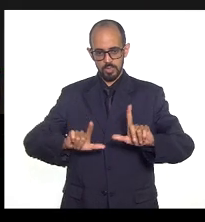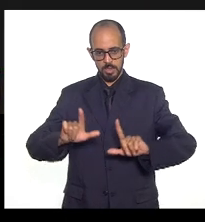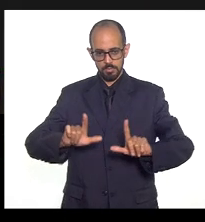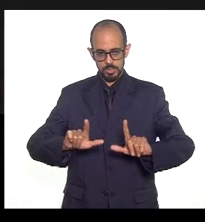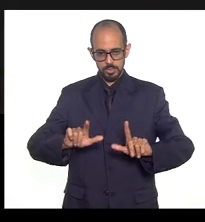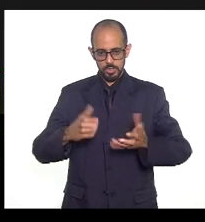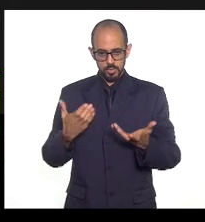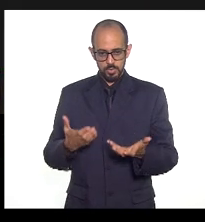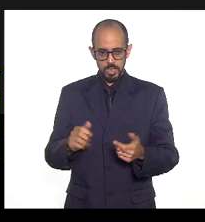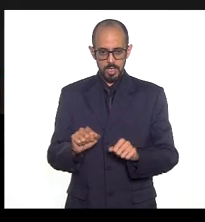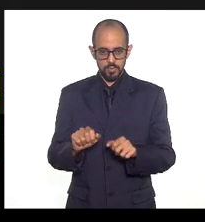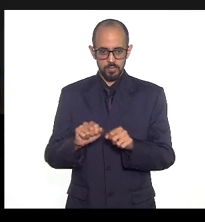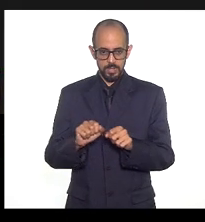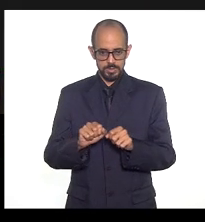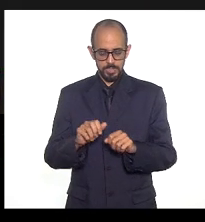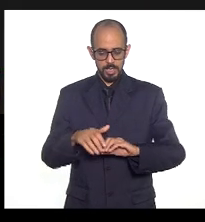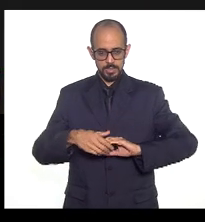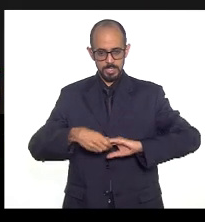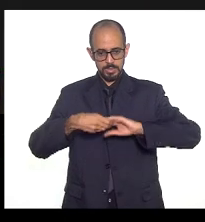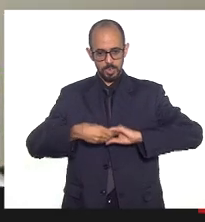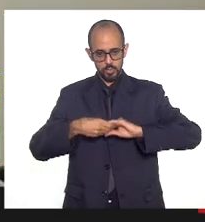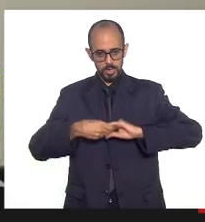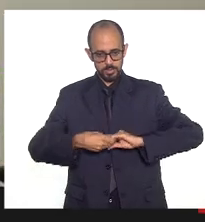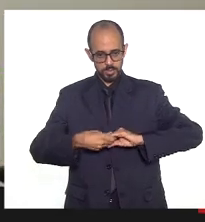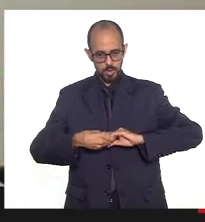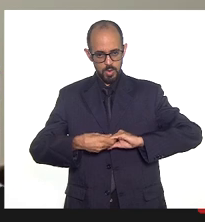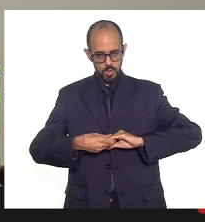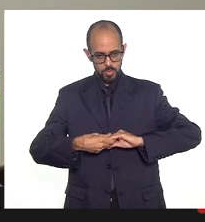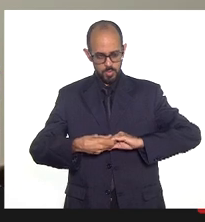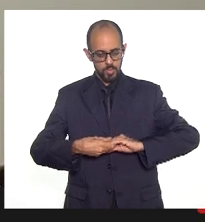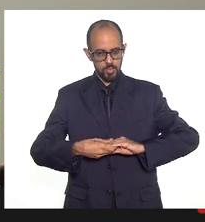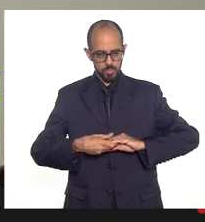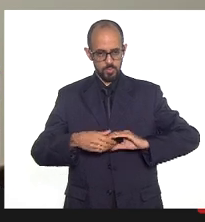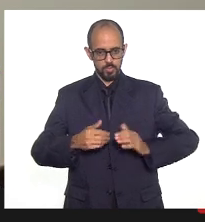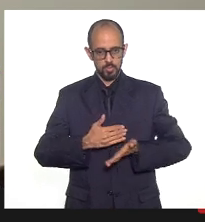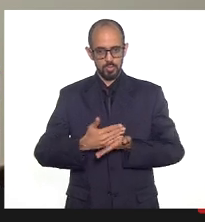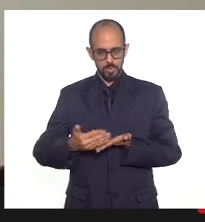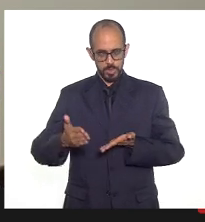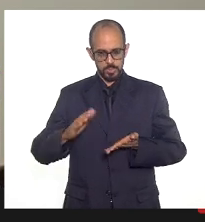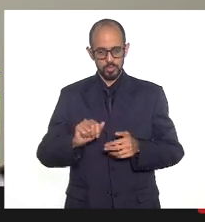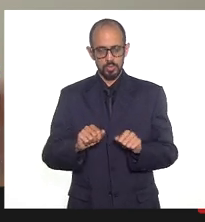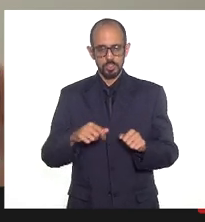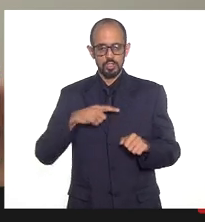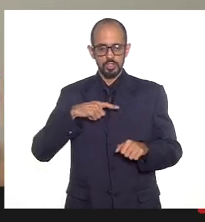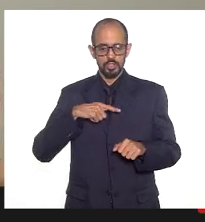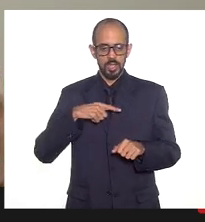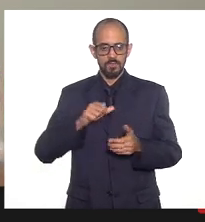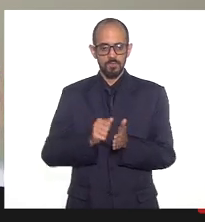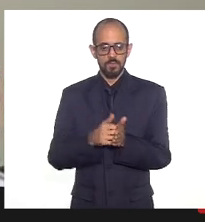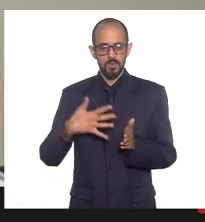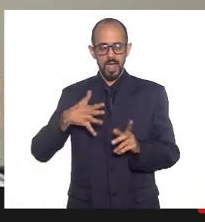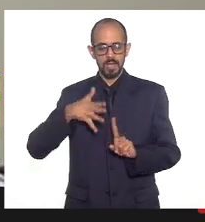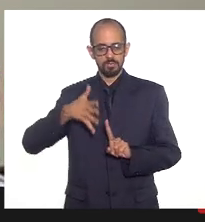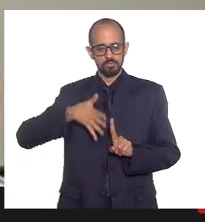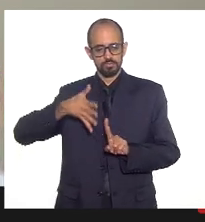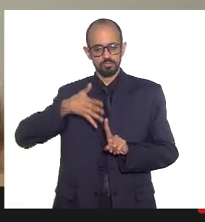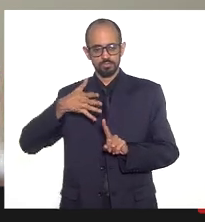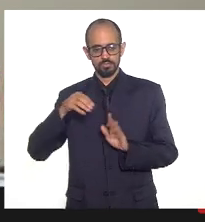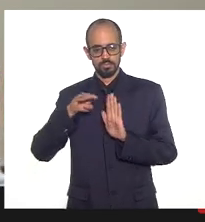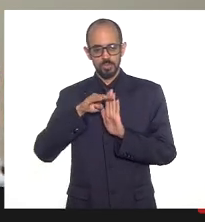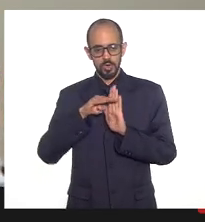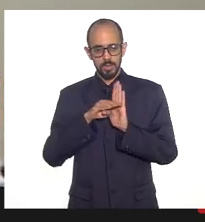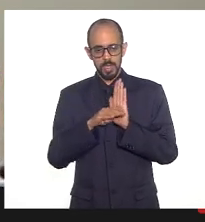fazer essa saudação inicial. Nós temos muitas intervenções programadas e eu quero dizer que a pauta da frente,